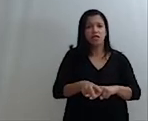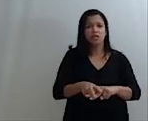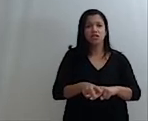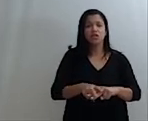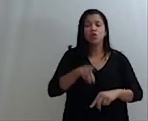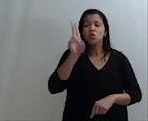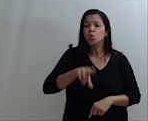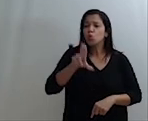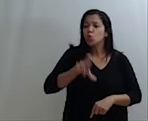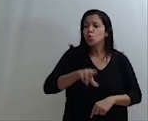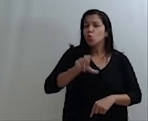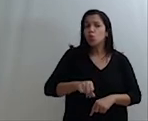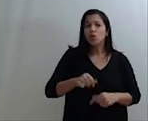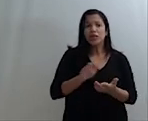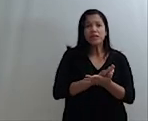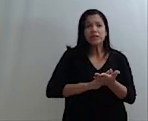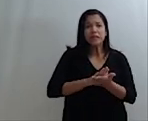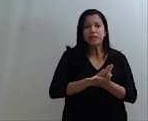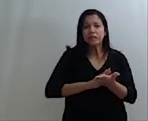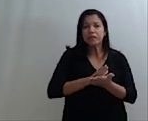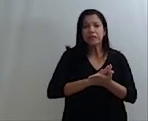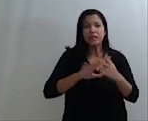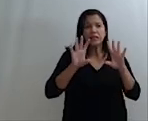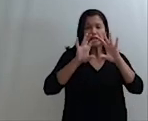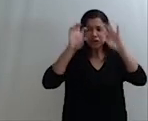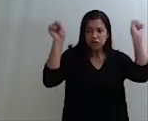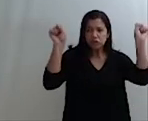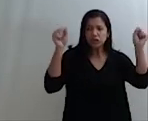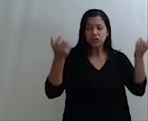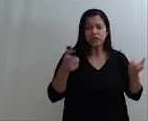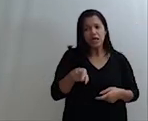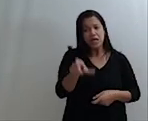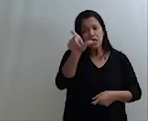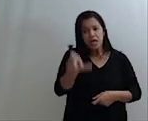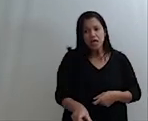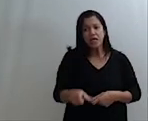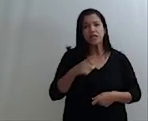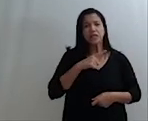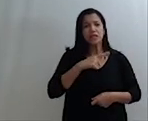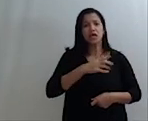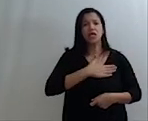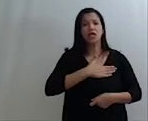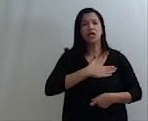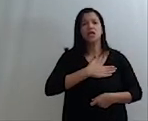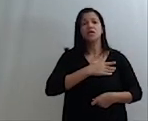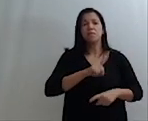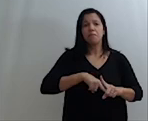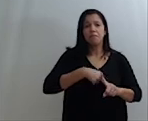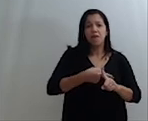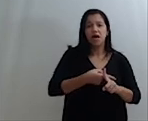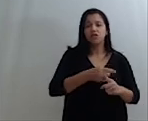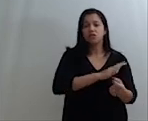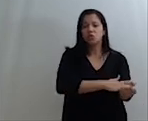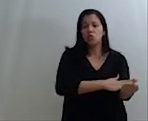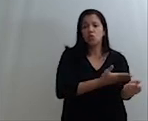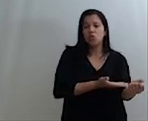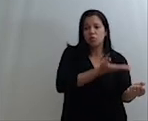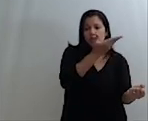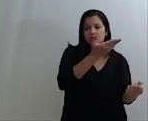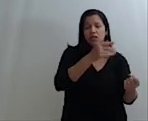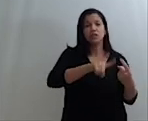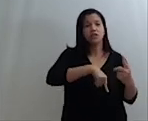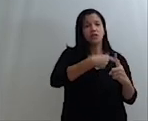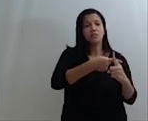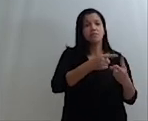de instrução e ele é hipertenso e diabético de acordo com as informações que que foram apresentadas pela própria